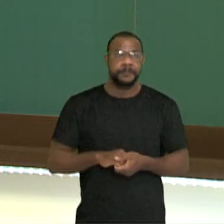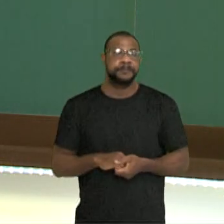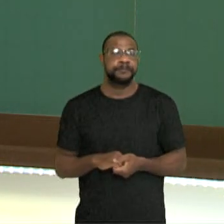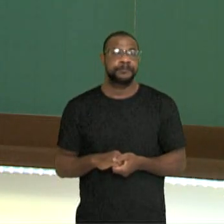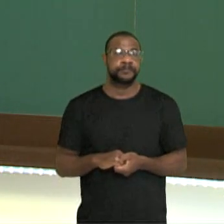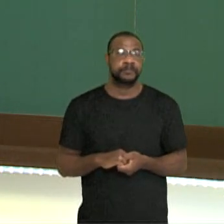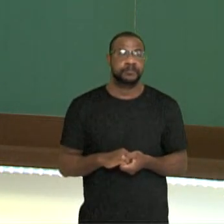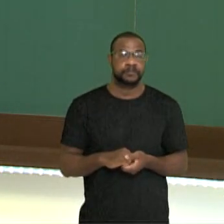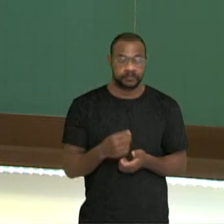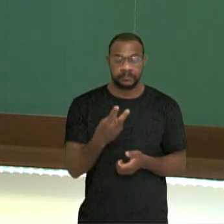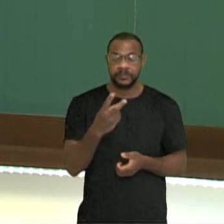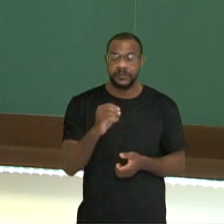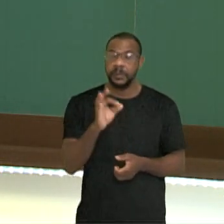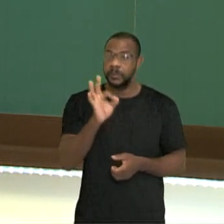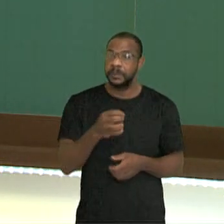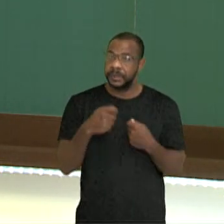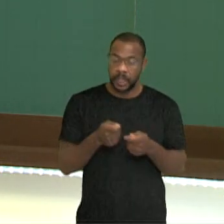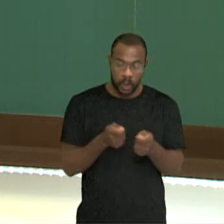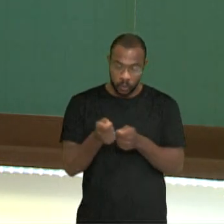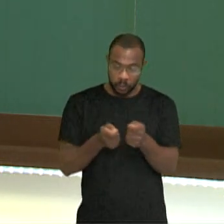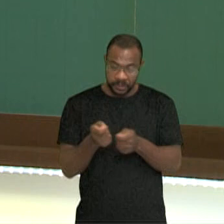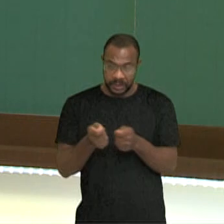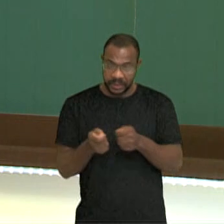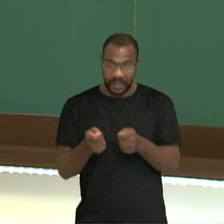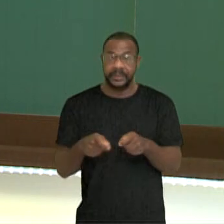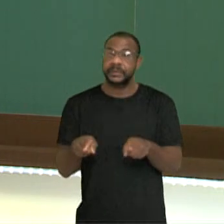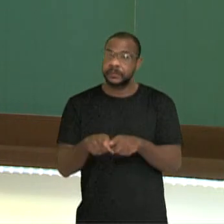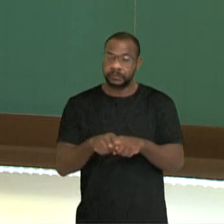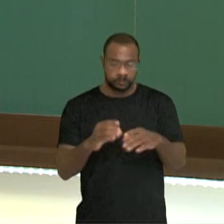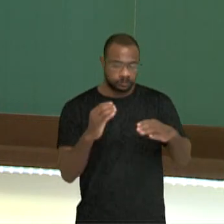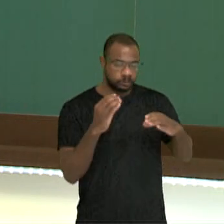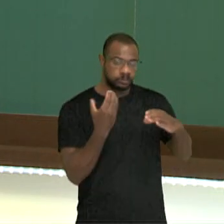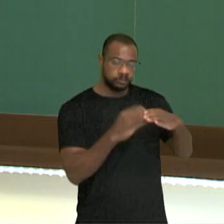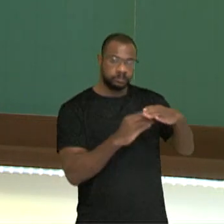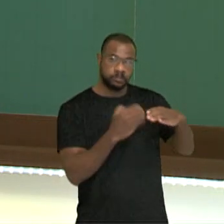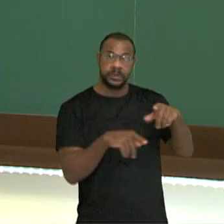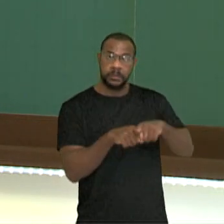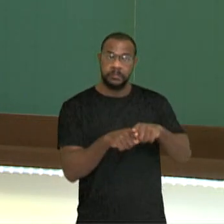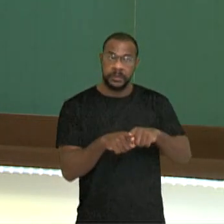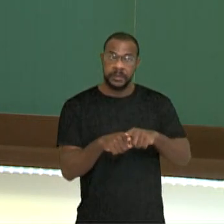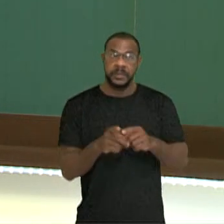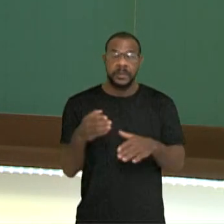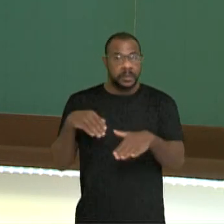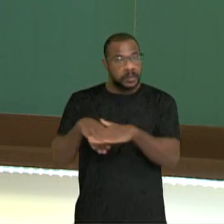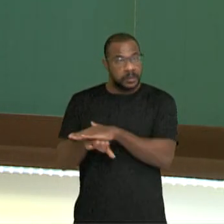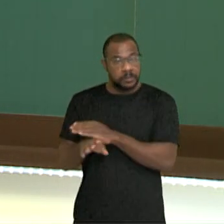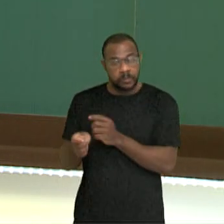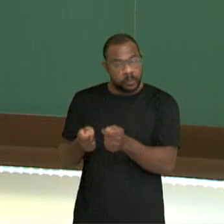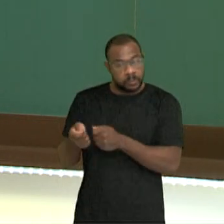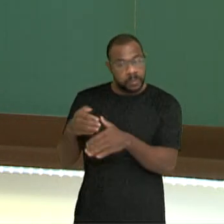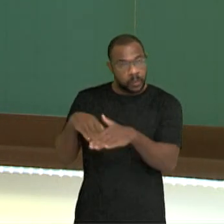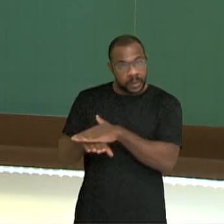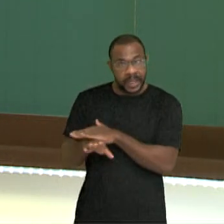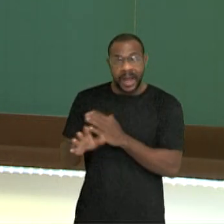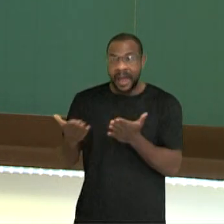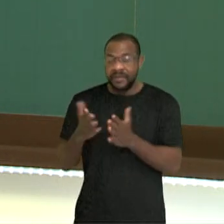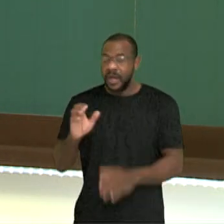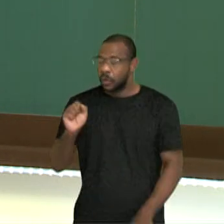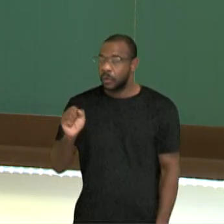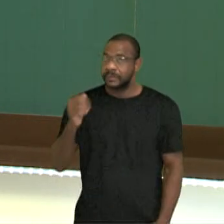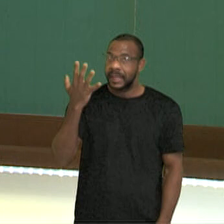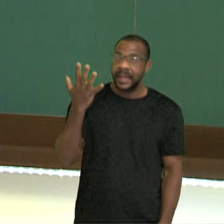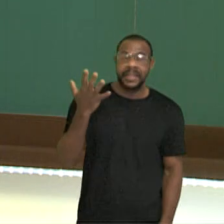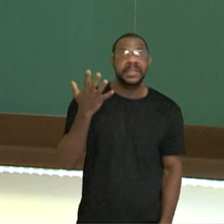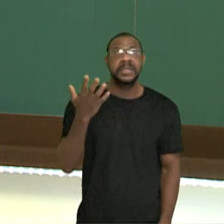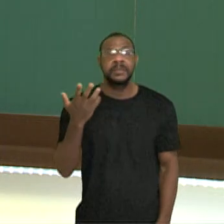que economizar exatamente para fazer investimento e também um fundo de reserva para aqueles fatos que às vezes a gente não se